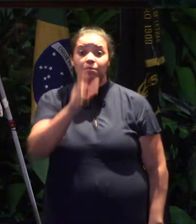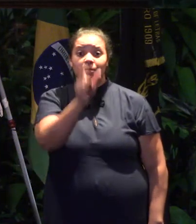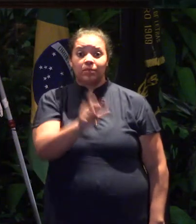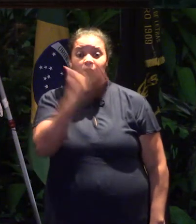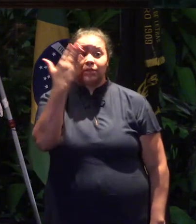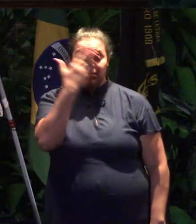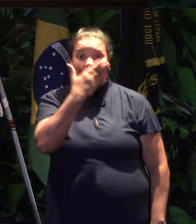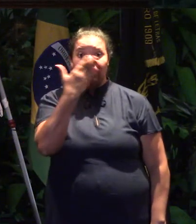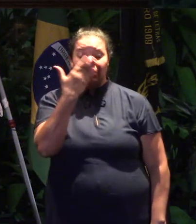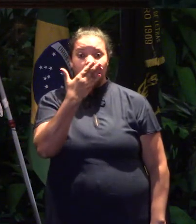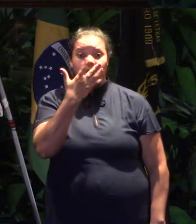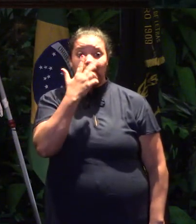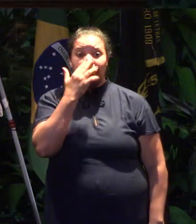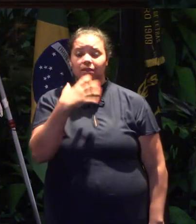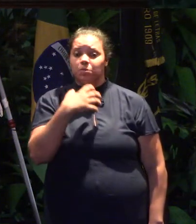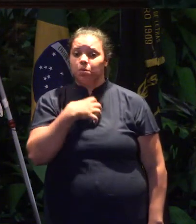cega poderia...